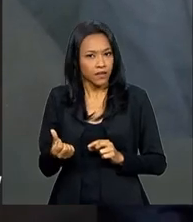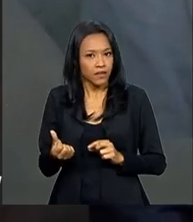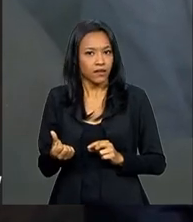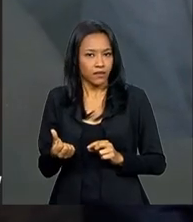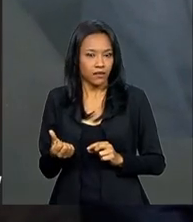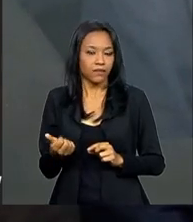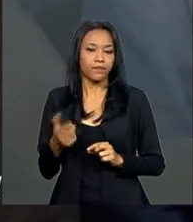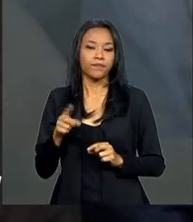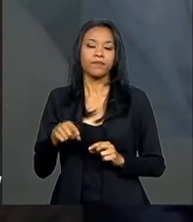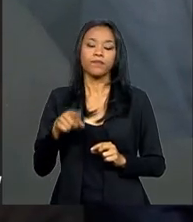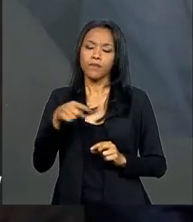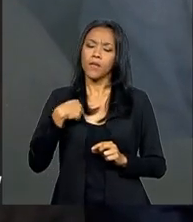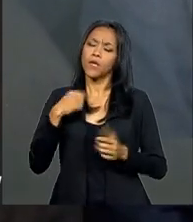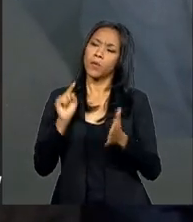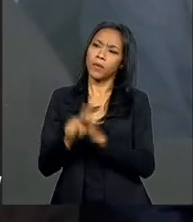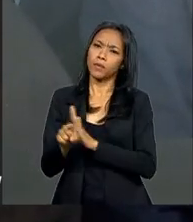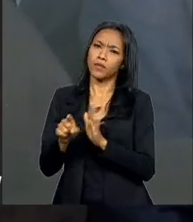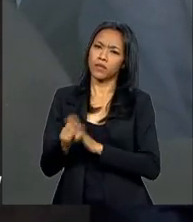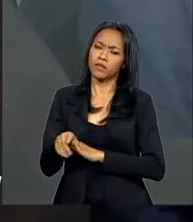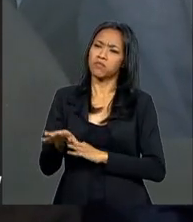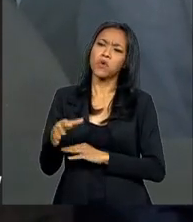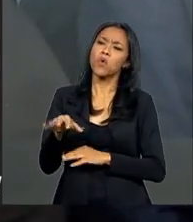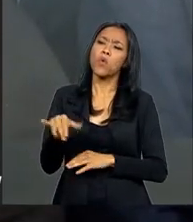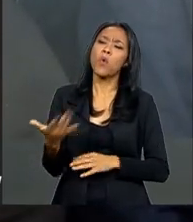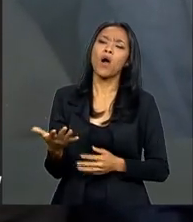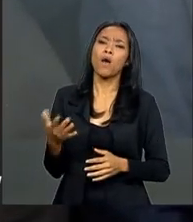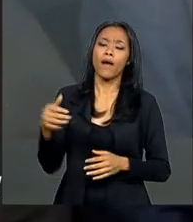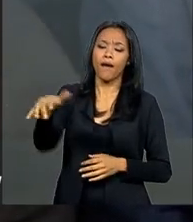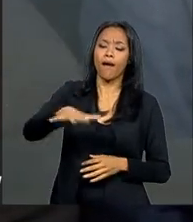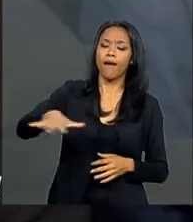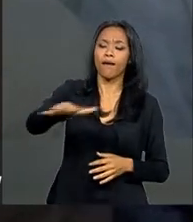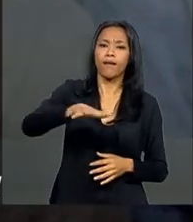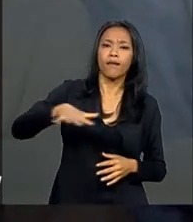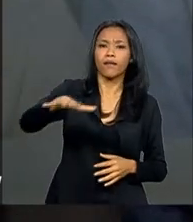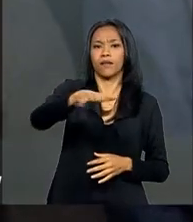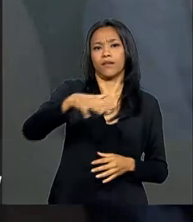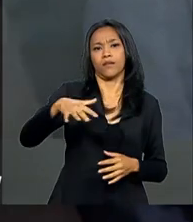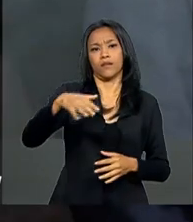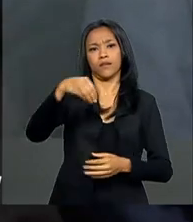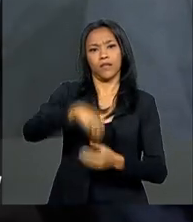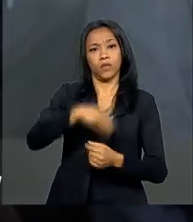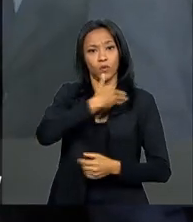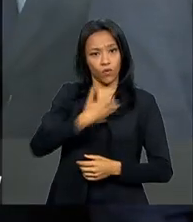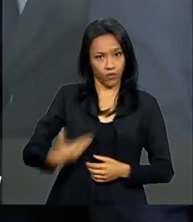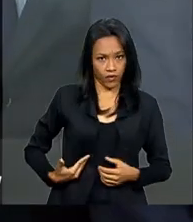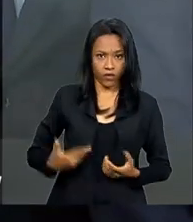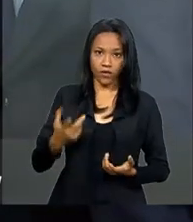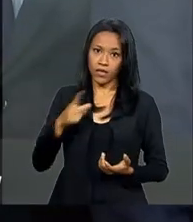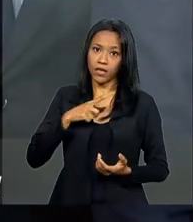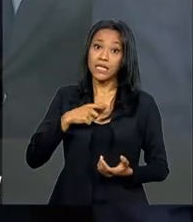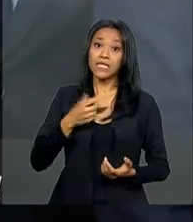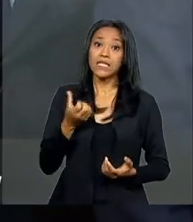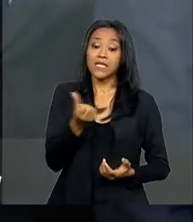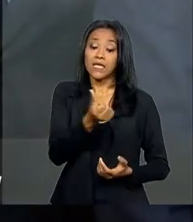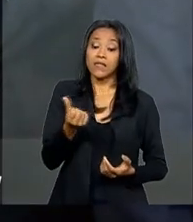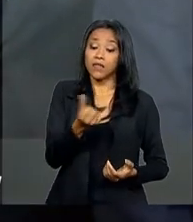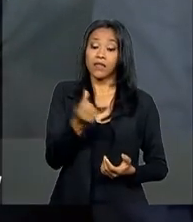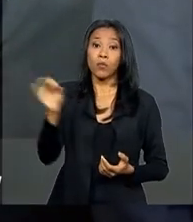como indagado foi lá, qual é o setor da atividade pública que tem 66% de aprovação